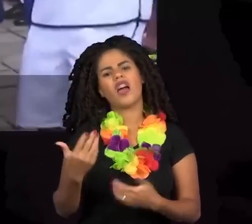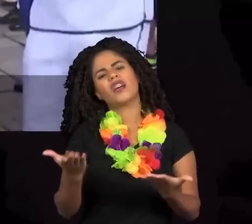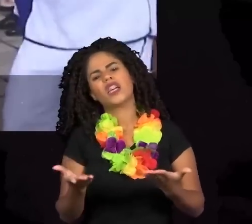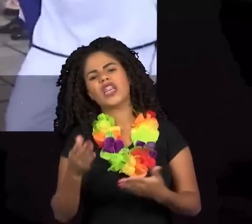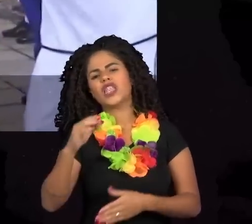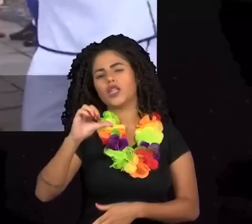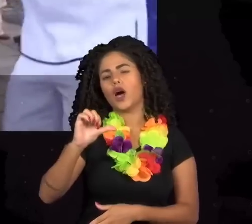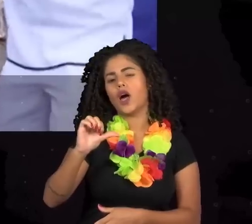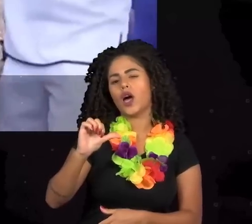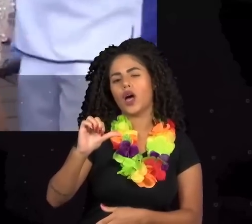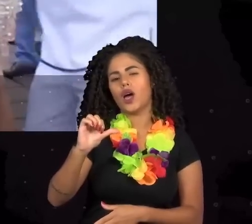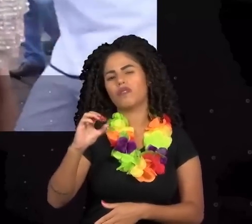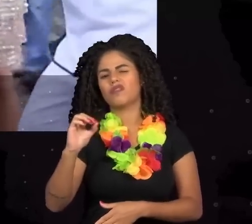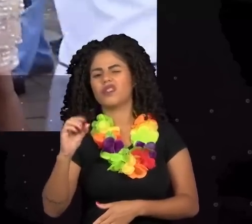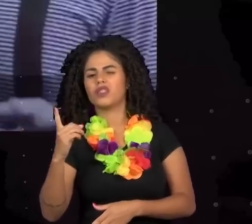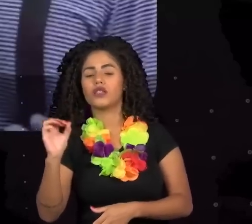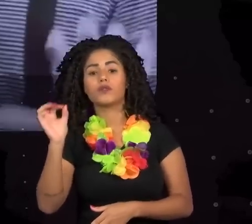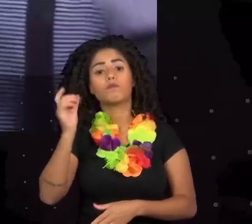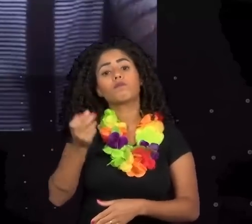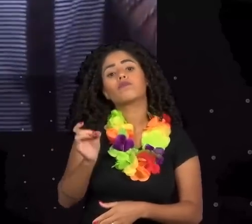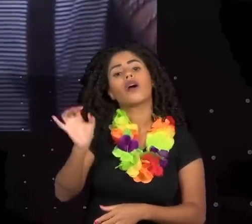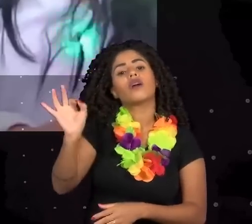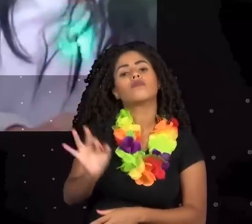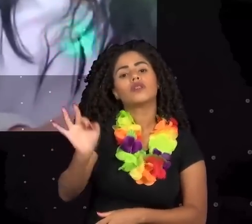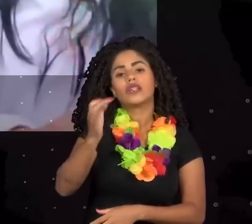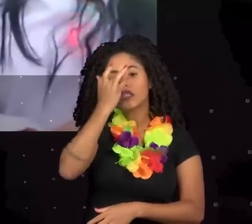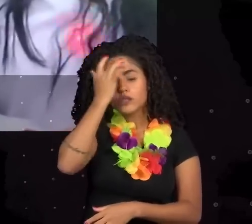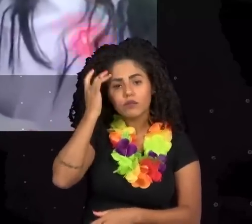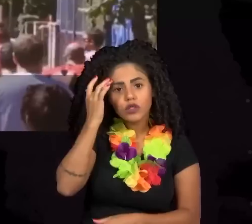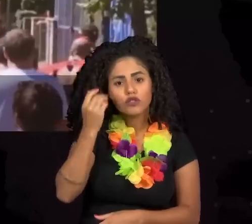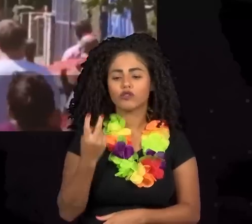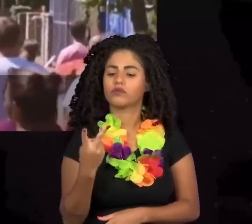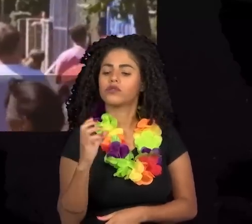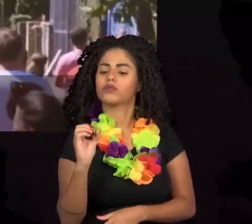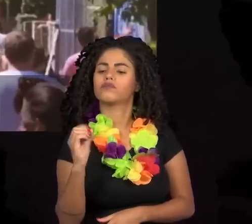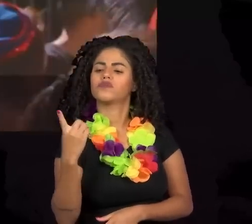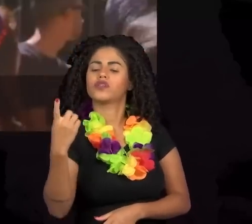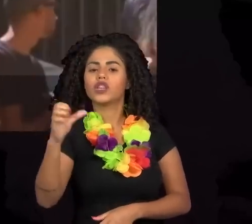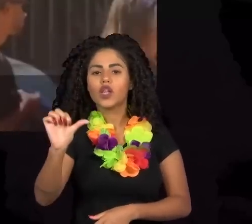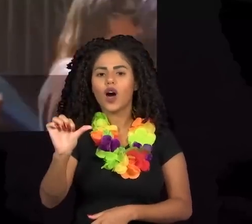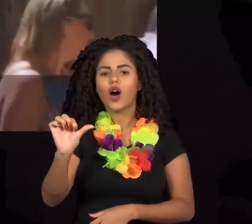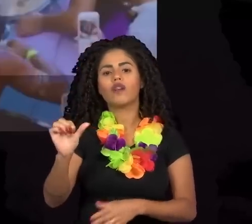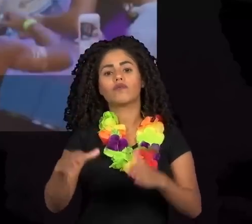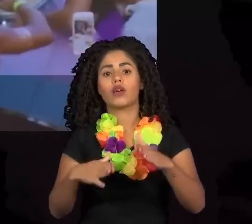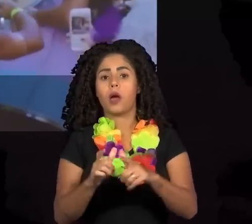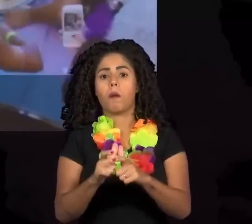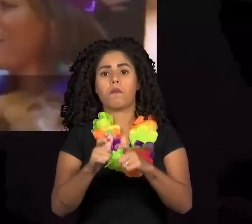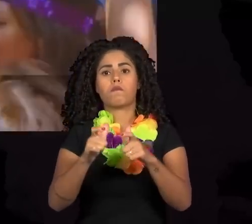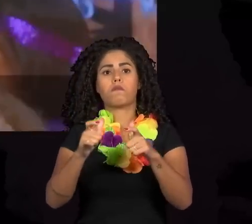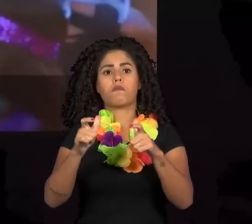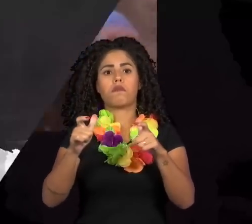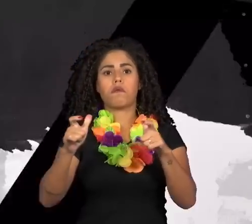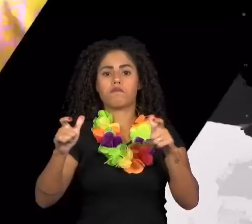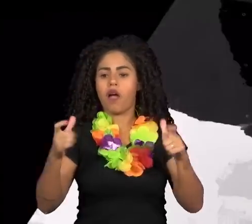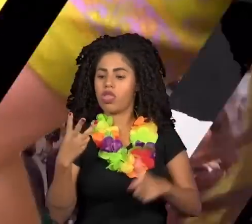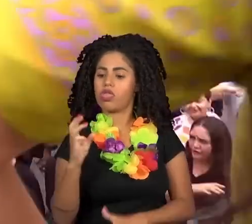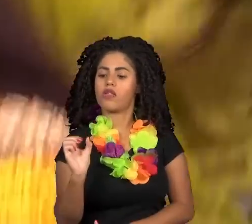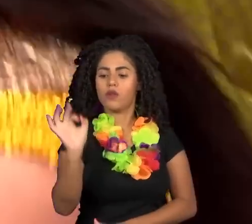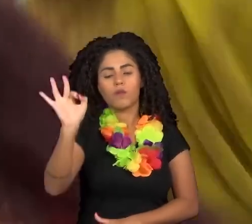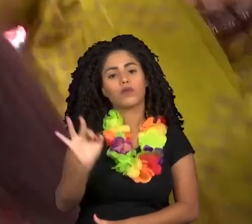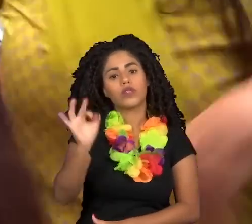de turistas em São Paulo no carnaval. Já em 2019, 20, isso já passou para